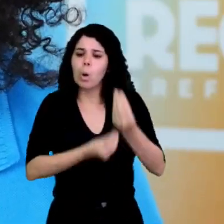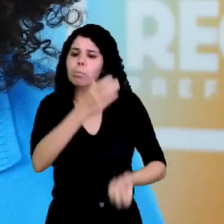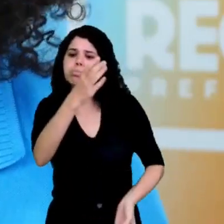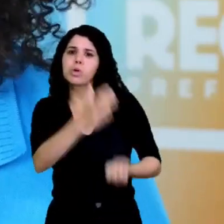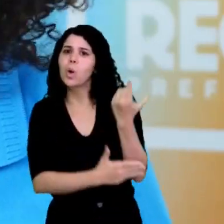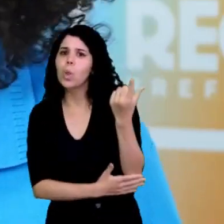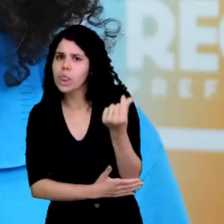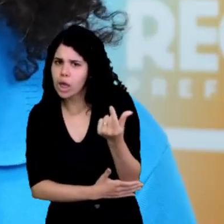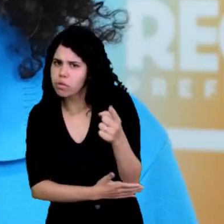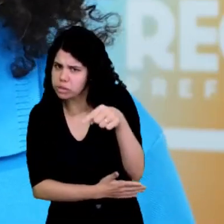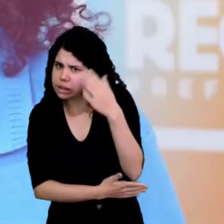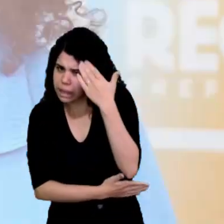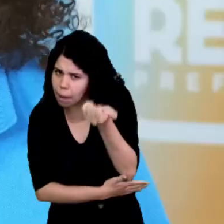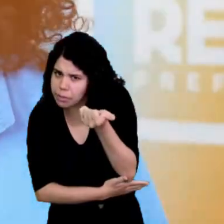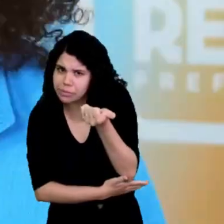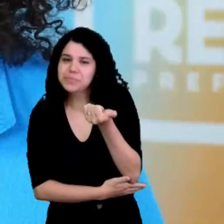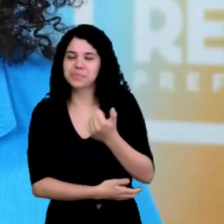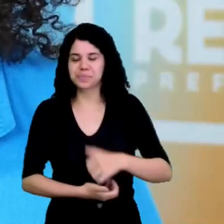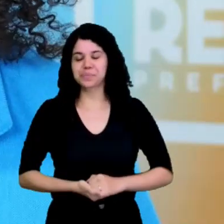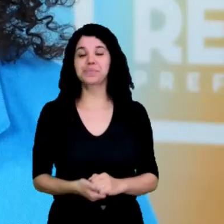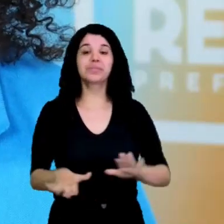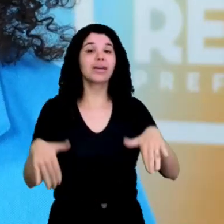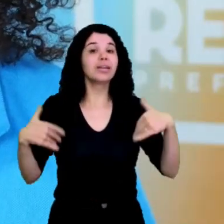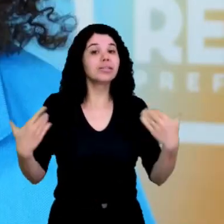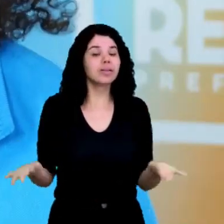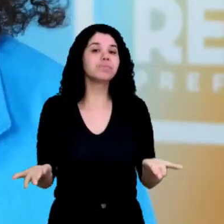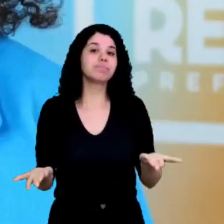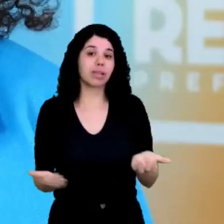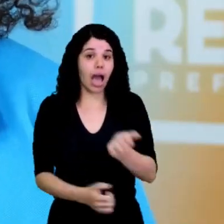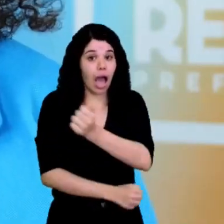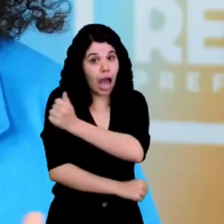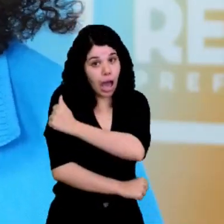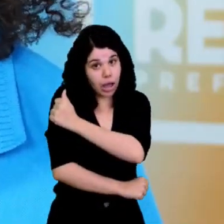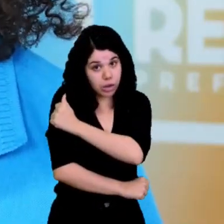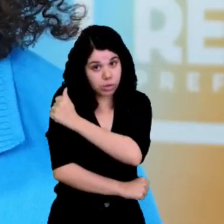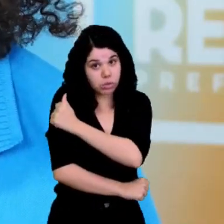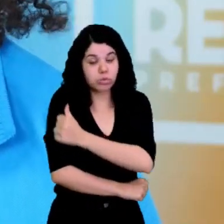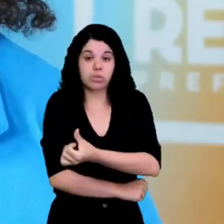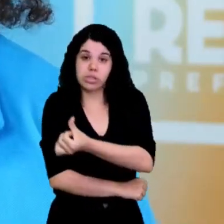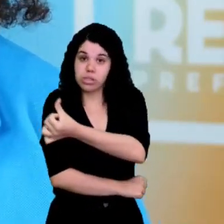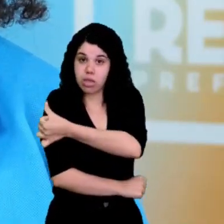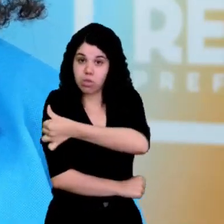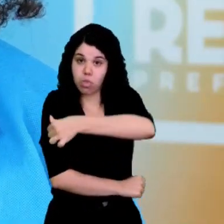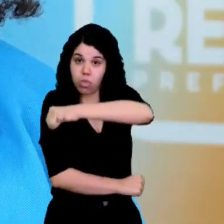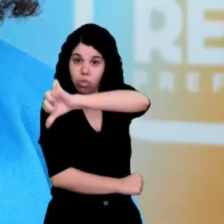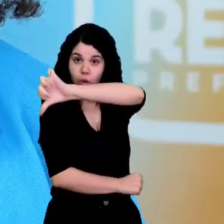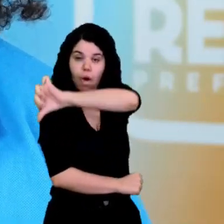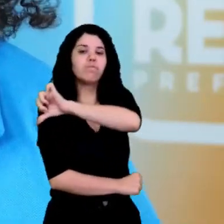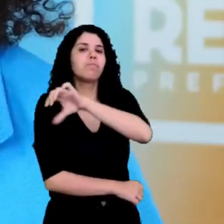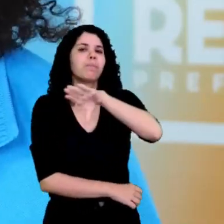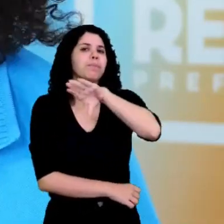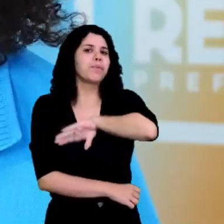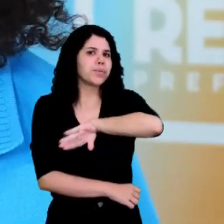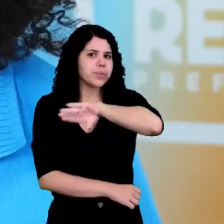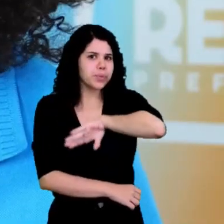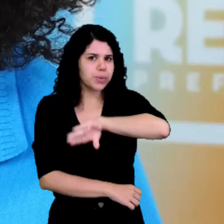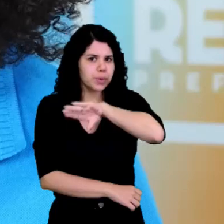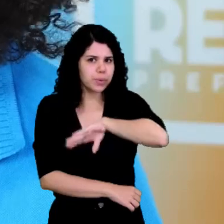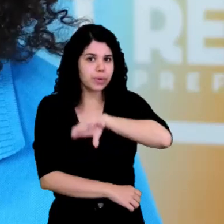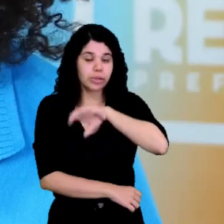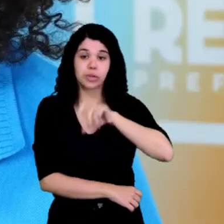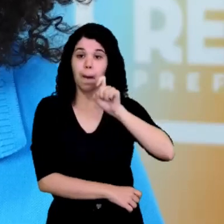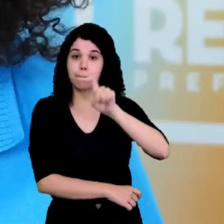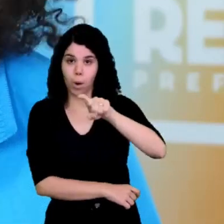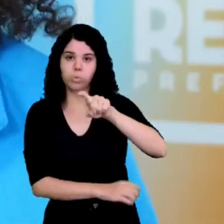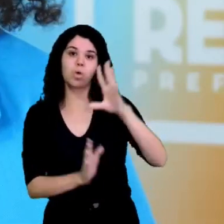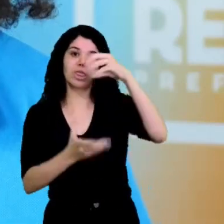Você sabe? Vamos ver juntos? Já para os estudantes do sexto ou nono ano, teremos em língua portuguesa, pontuação